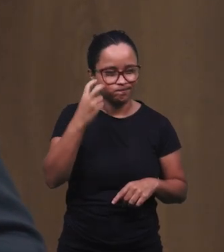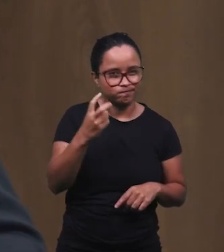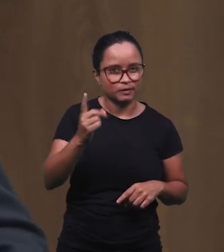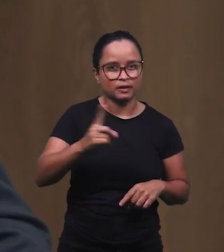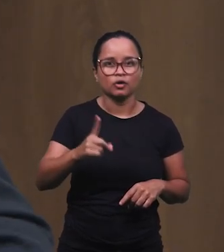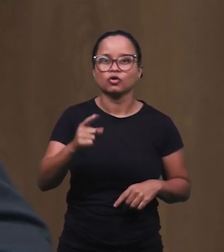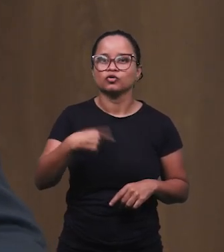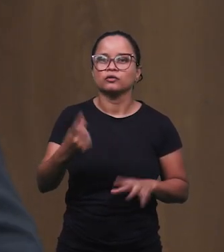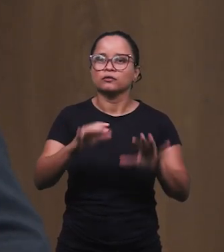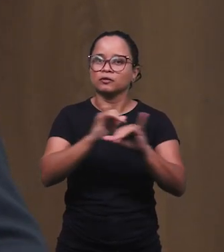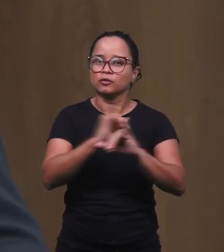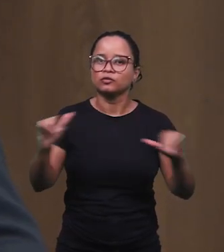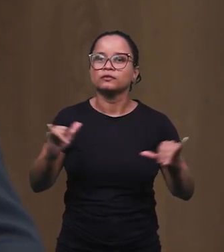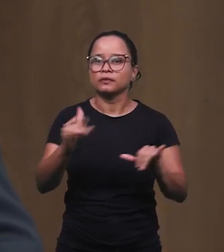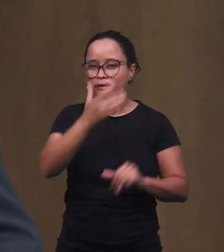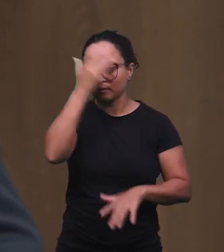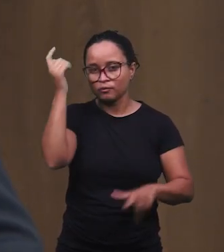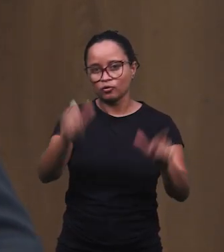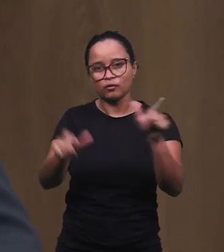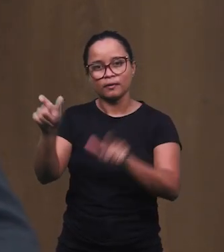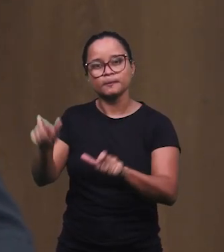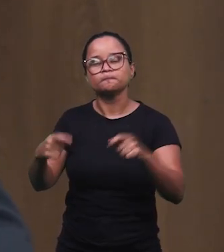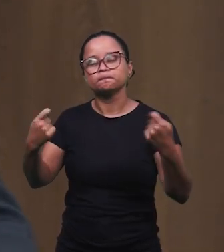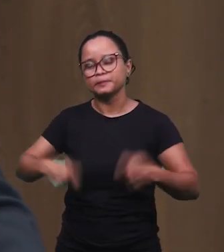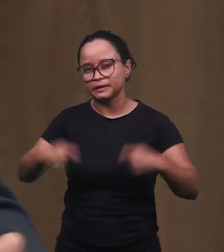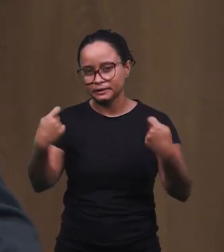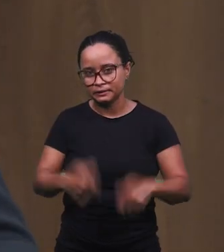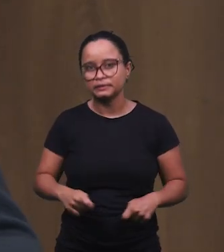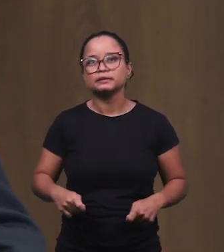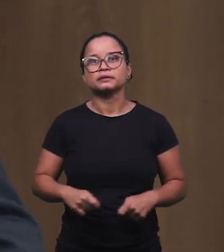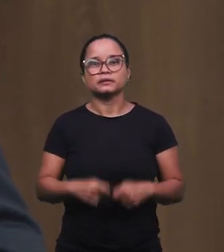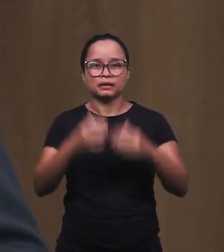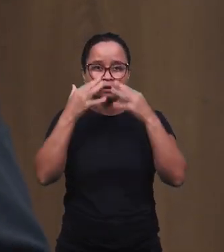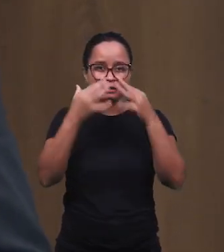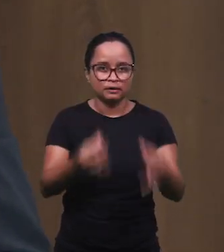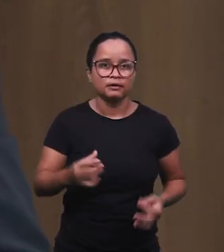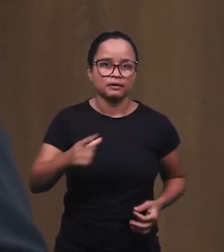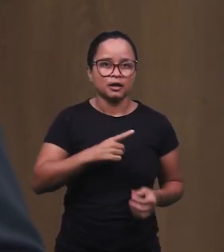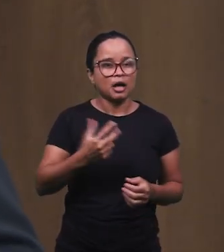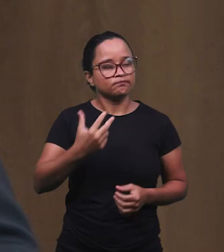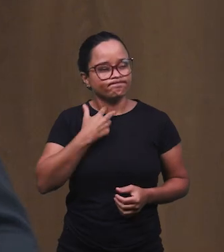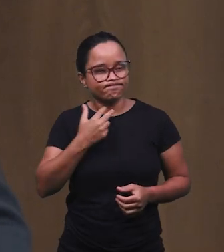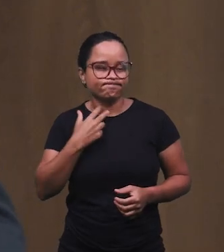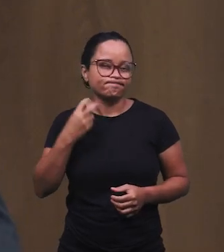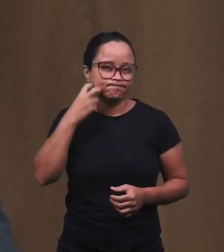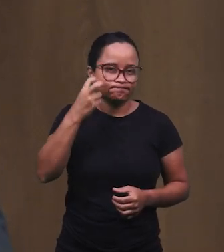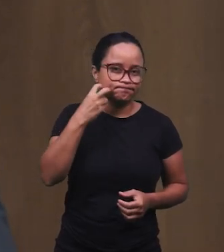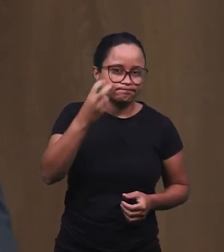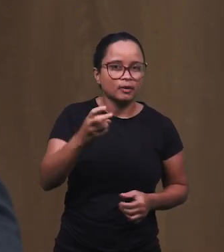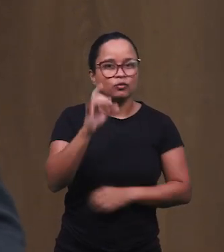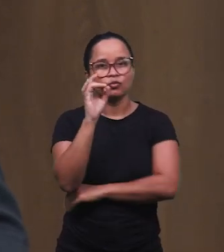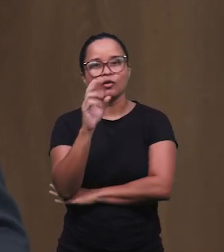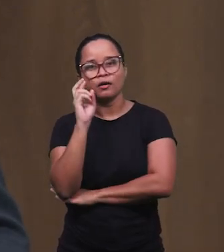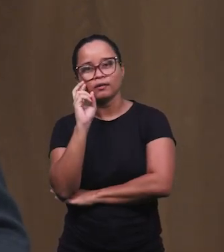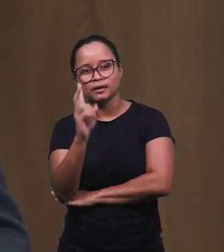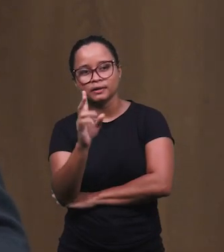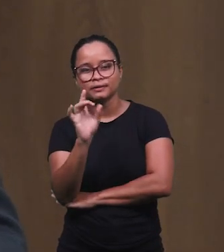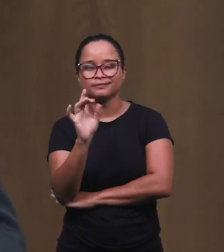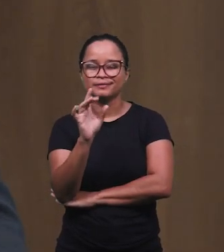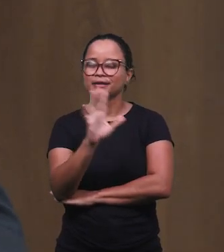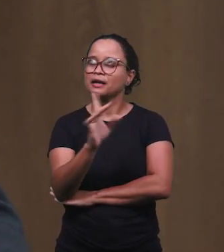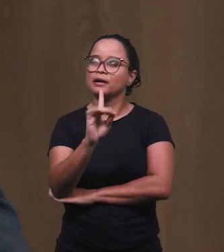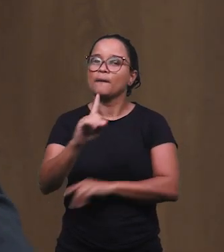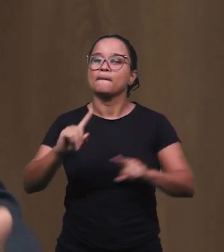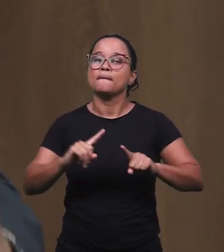tem uma mensagem que as pessoas precisam ouvir. Então a gente não pode ser tímidos, não podemos ser espectadores dessa